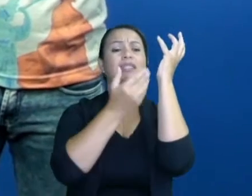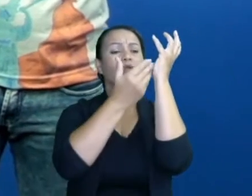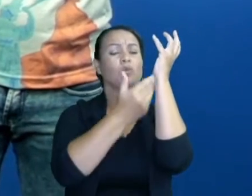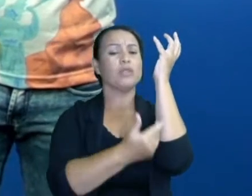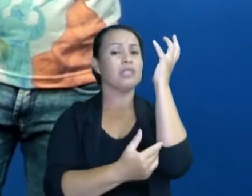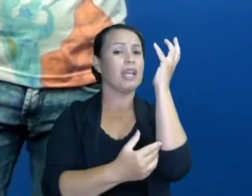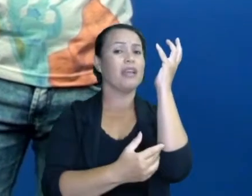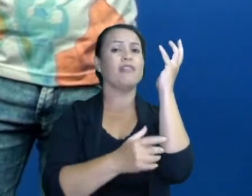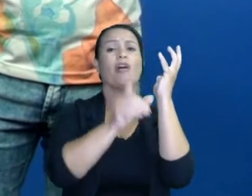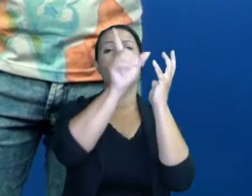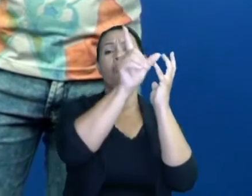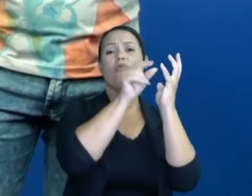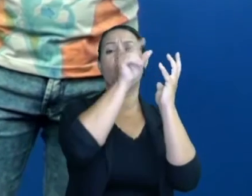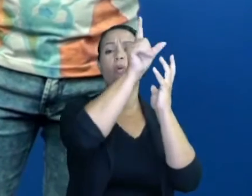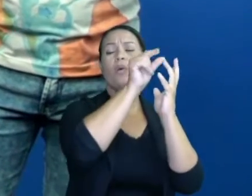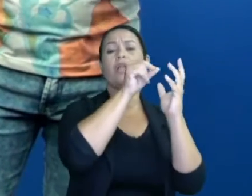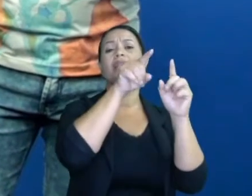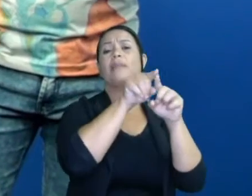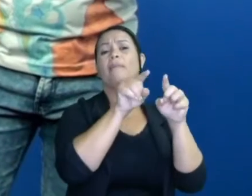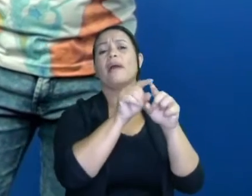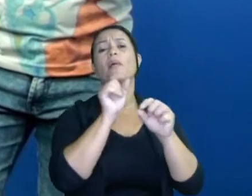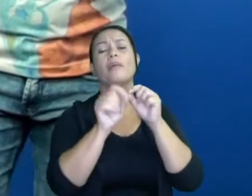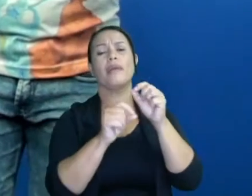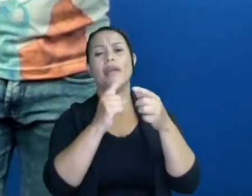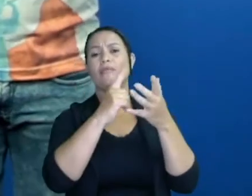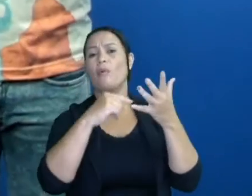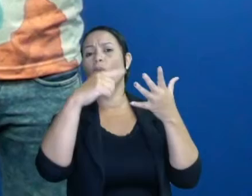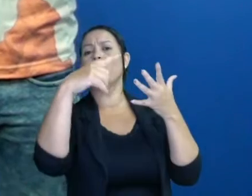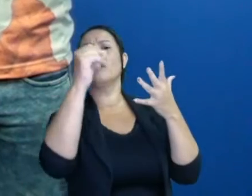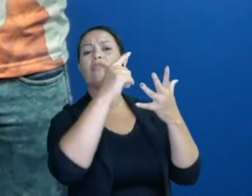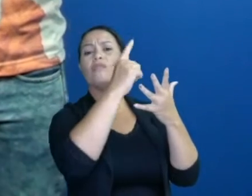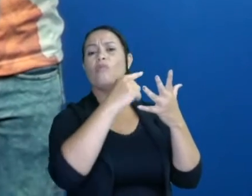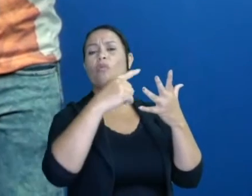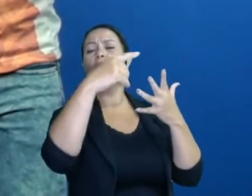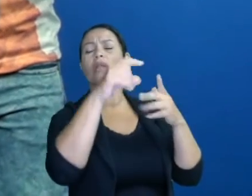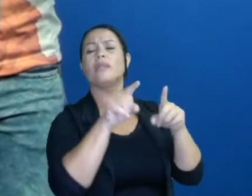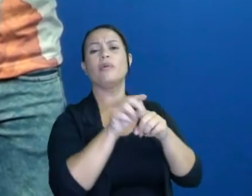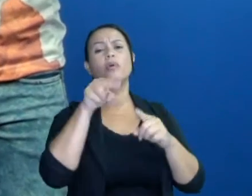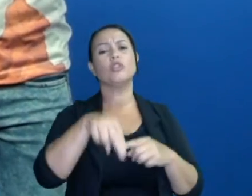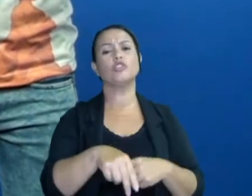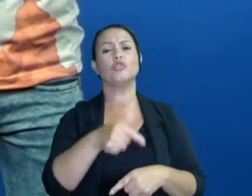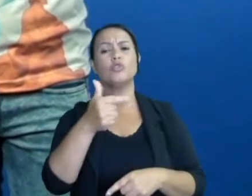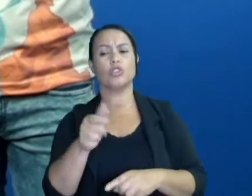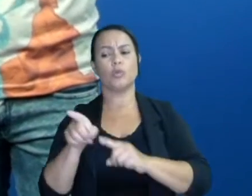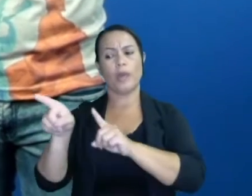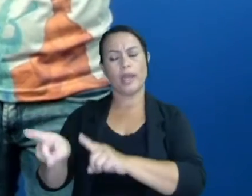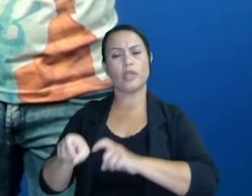nitrogênio será muito presente. Tanto que o nitrogênio é considerado na agricultura como um